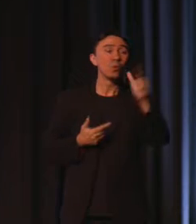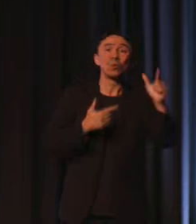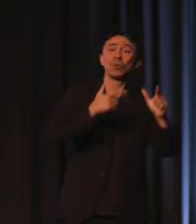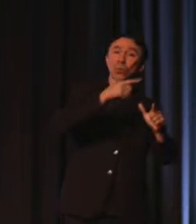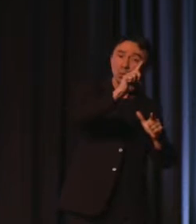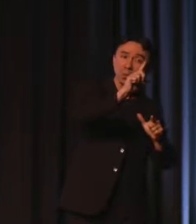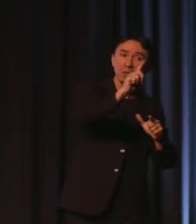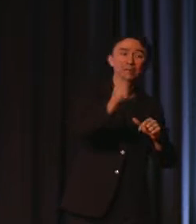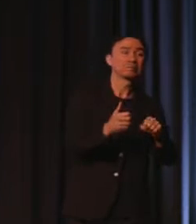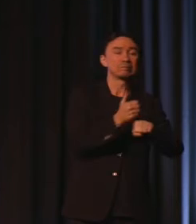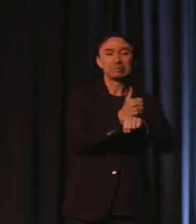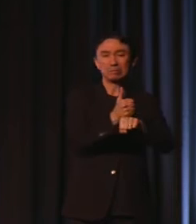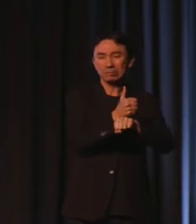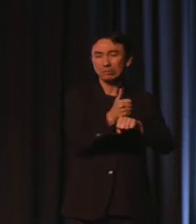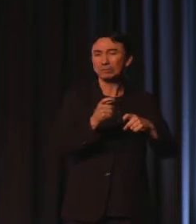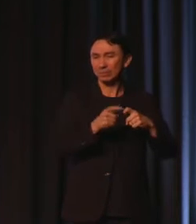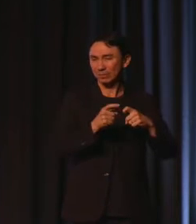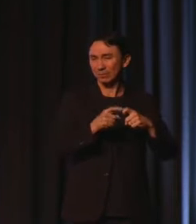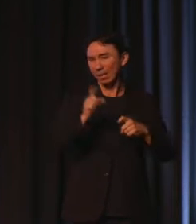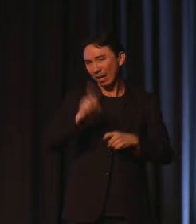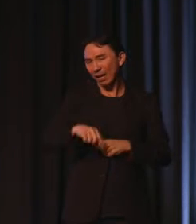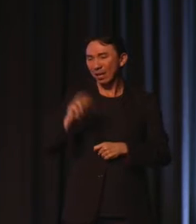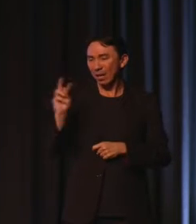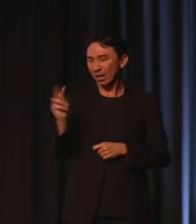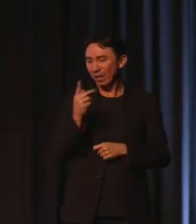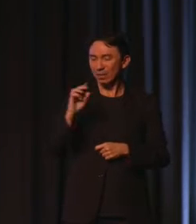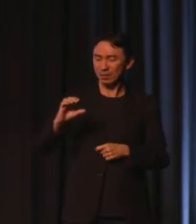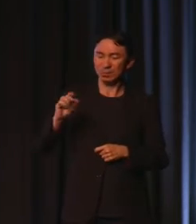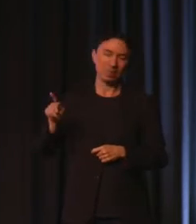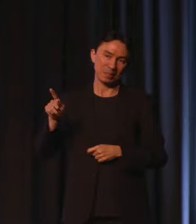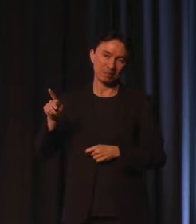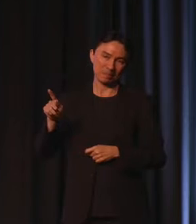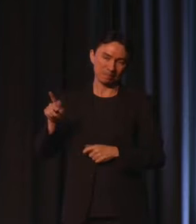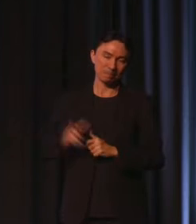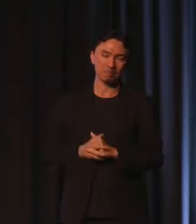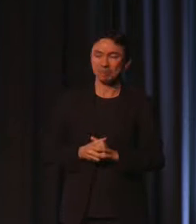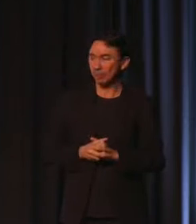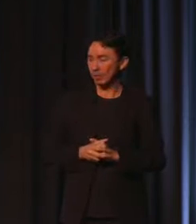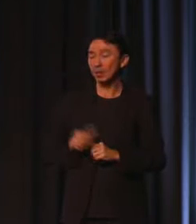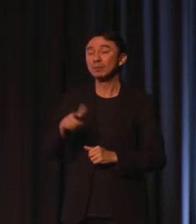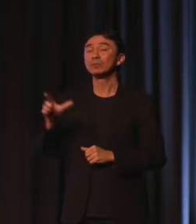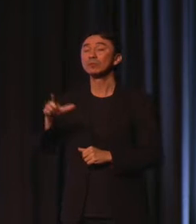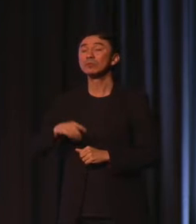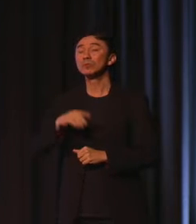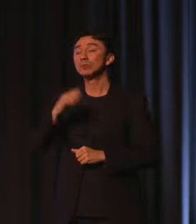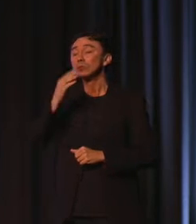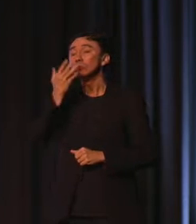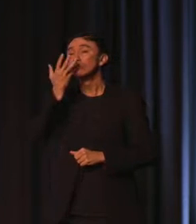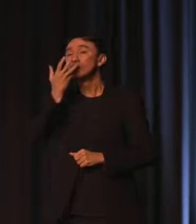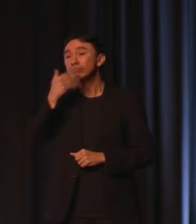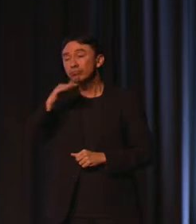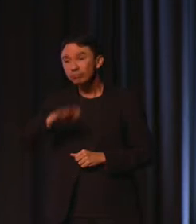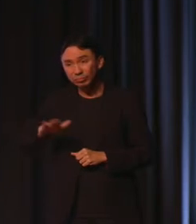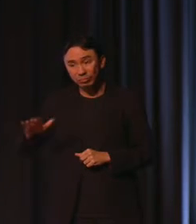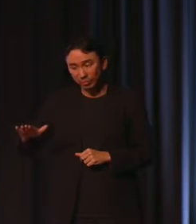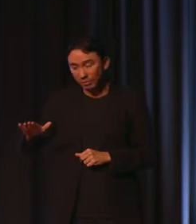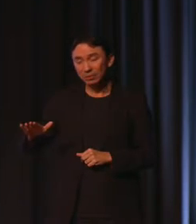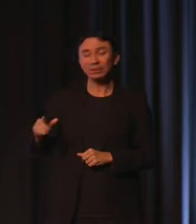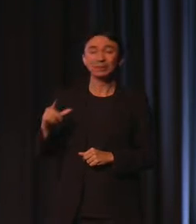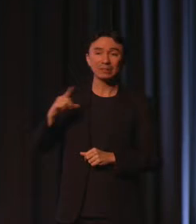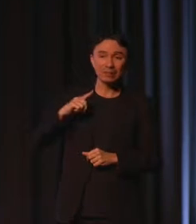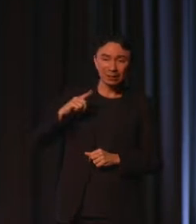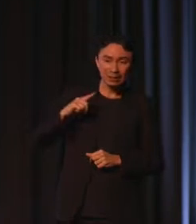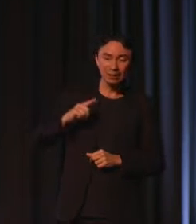especialidades médicas, né, que a gente chama de HCPs. Né? E aí, quando você vai para o infantil, você tem uma questão da apresentação